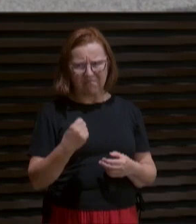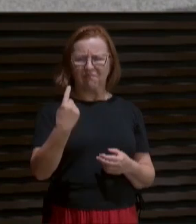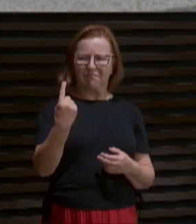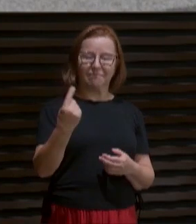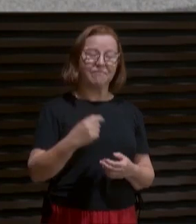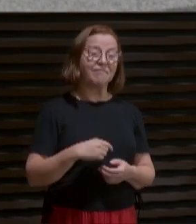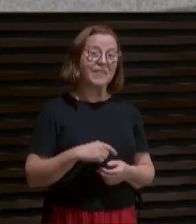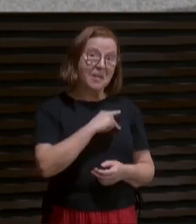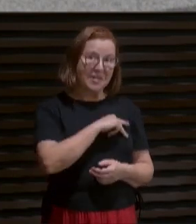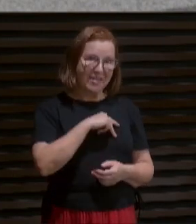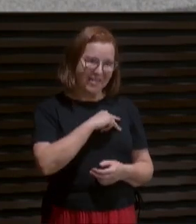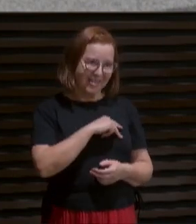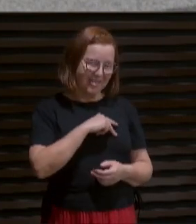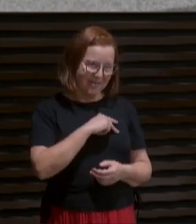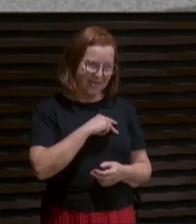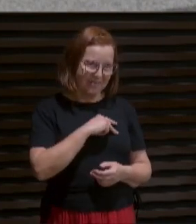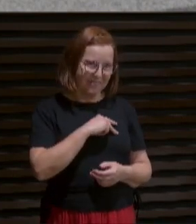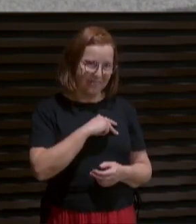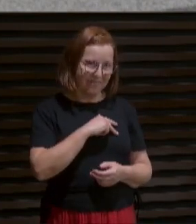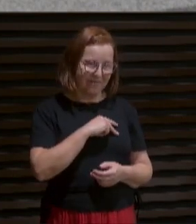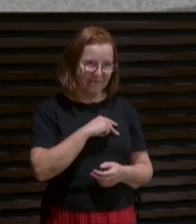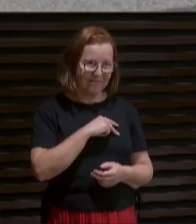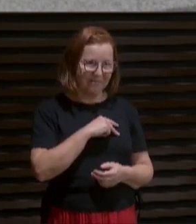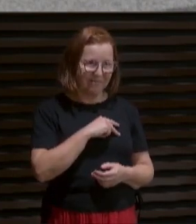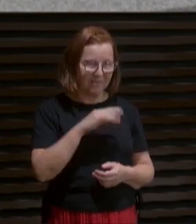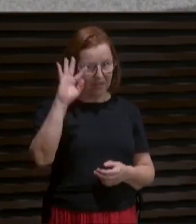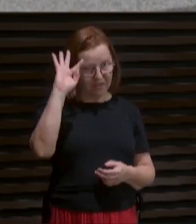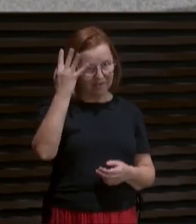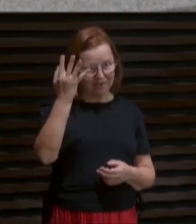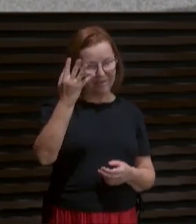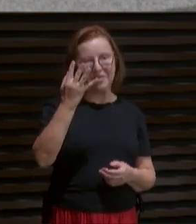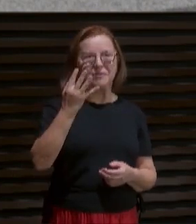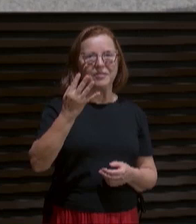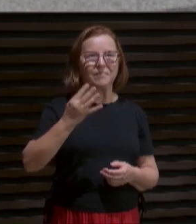O apóstolo Paulo resolve enfatizar toda a sua glória